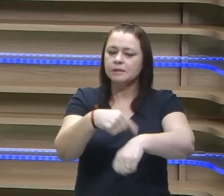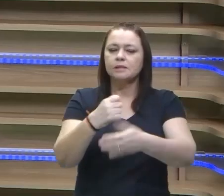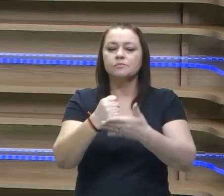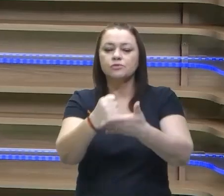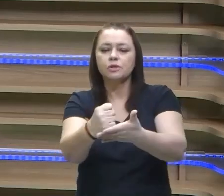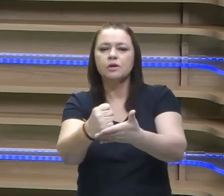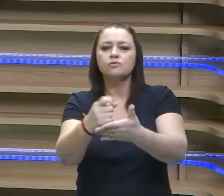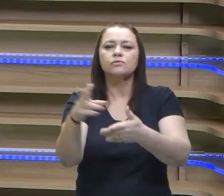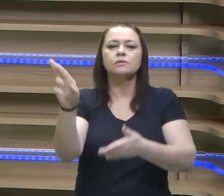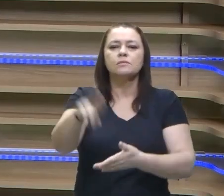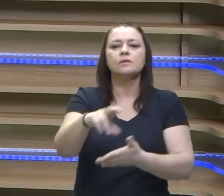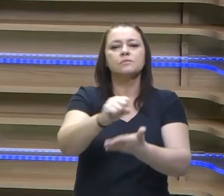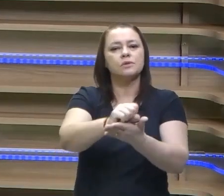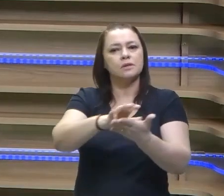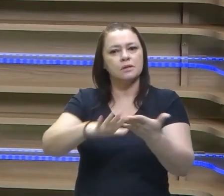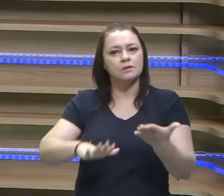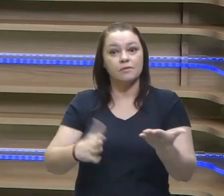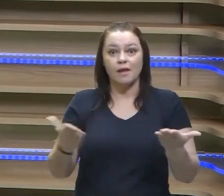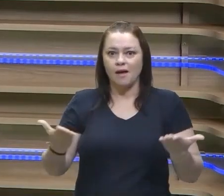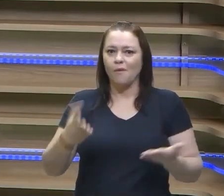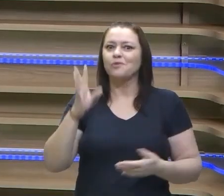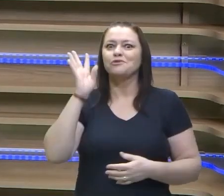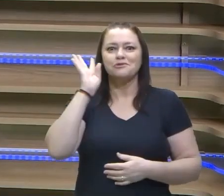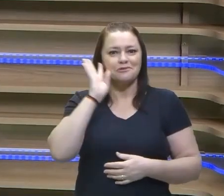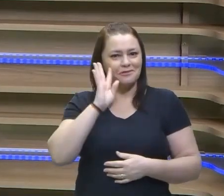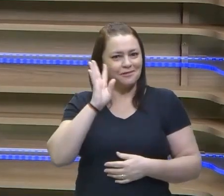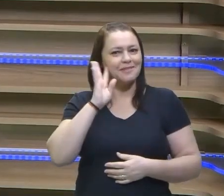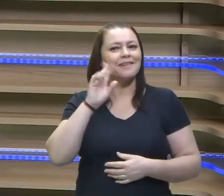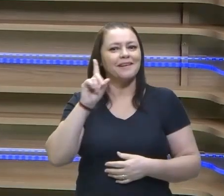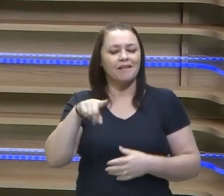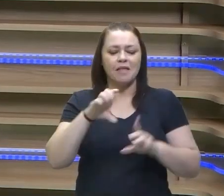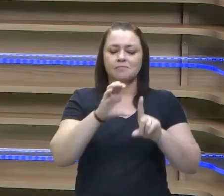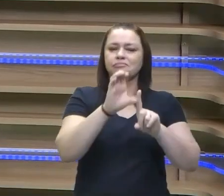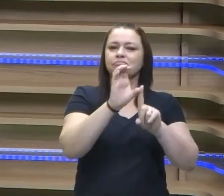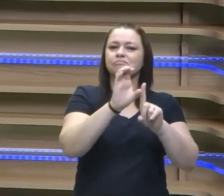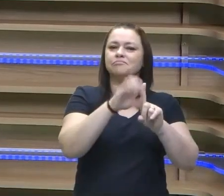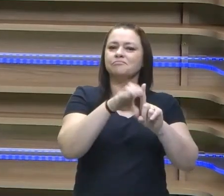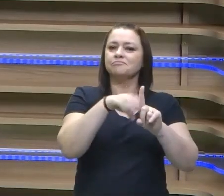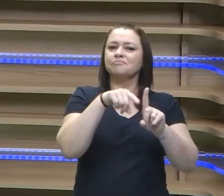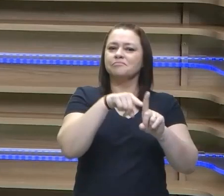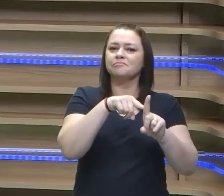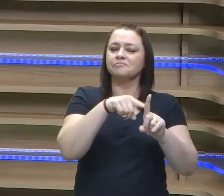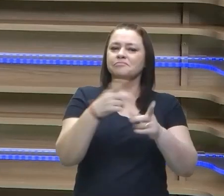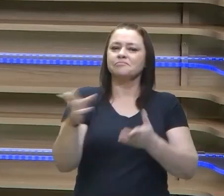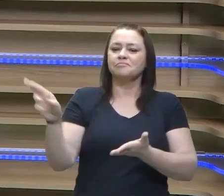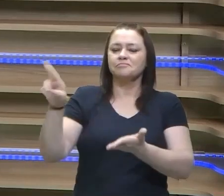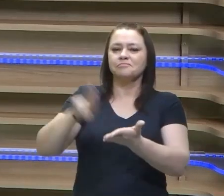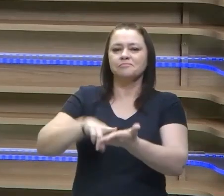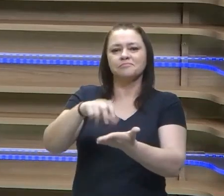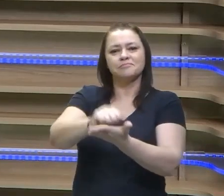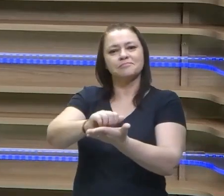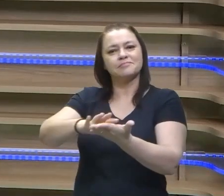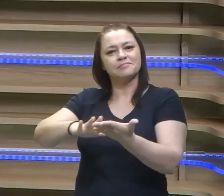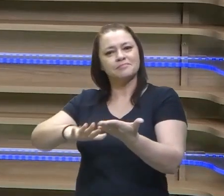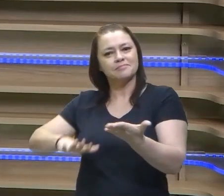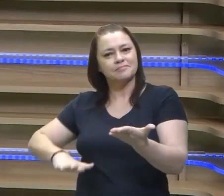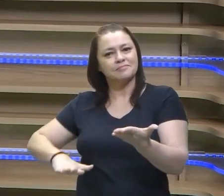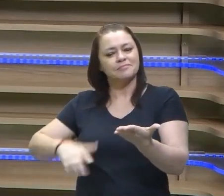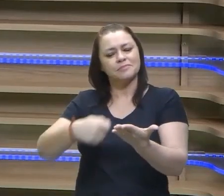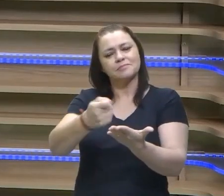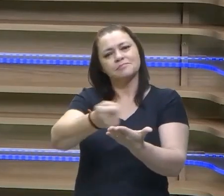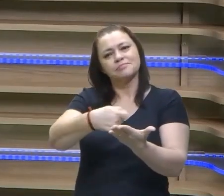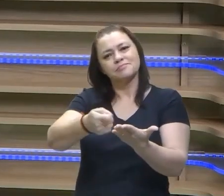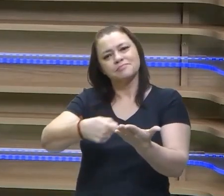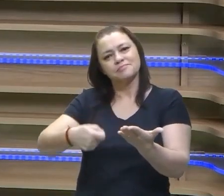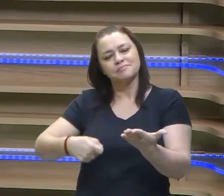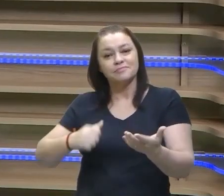nas atividades. Hoje foi legal, né? Com o calendário ali do lado, fazendo as anotações, fazendo os exercícios, né?